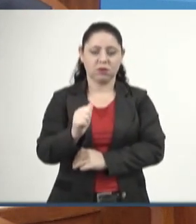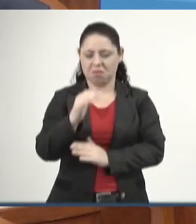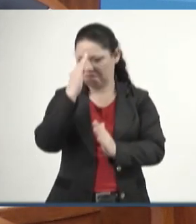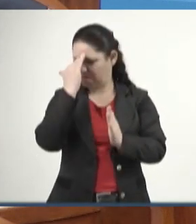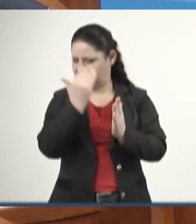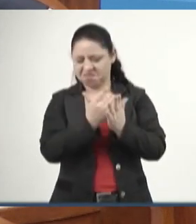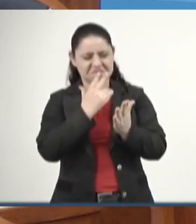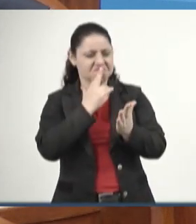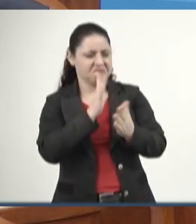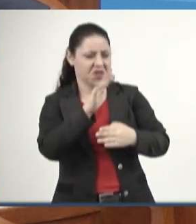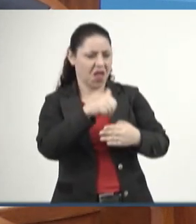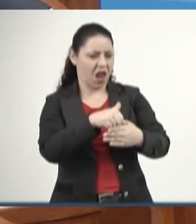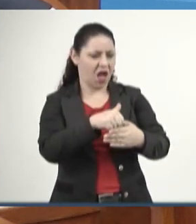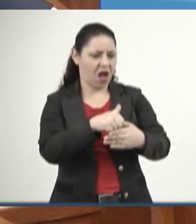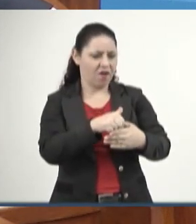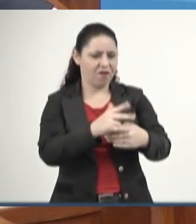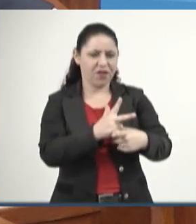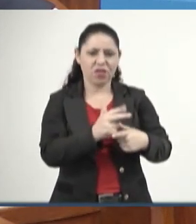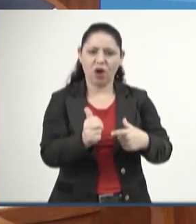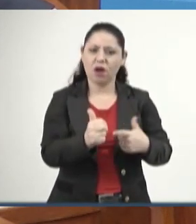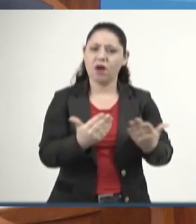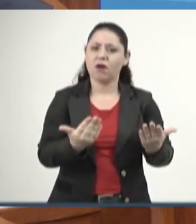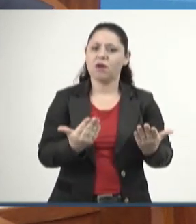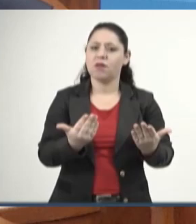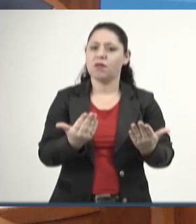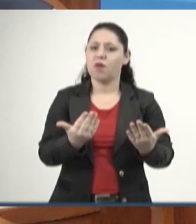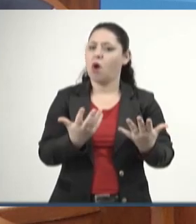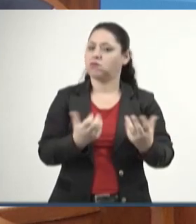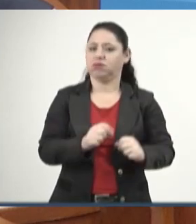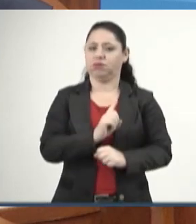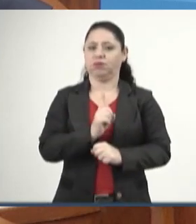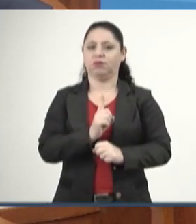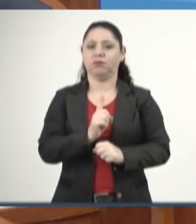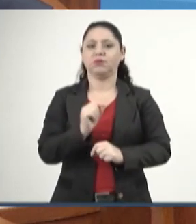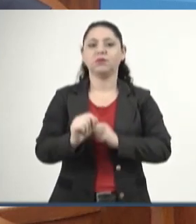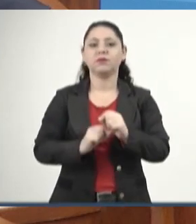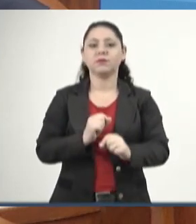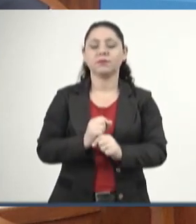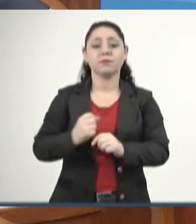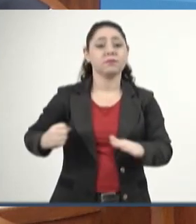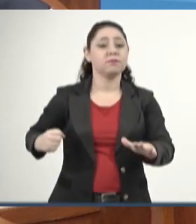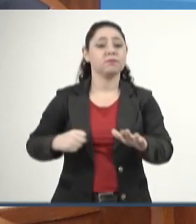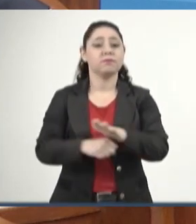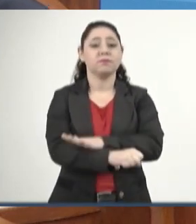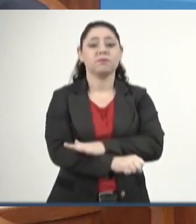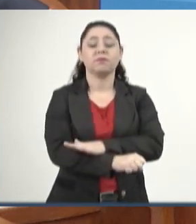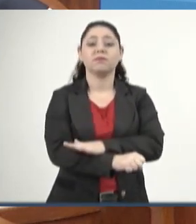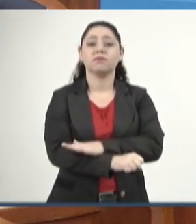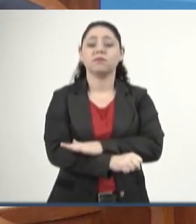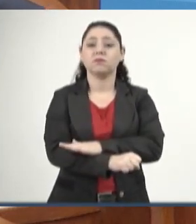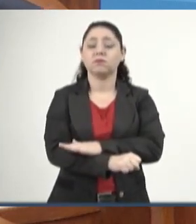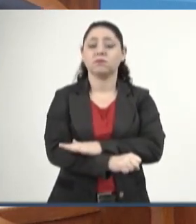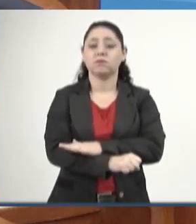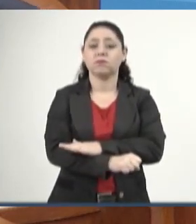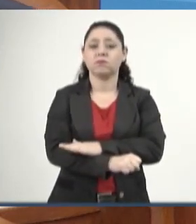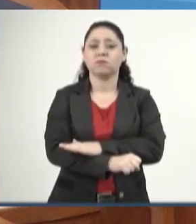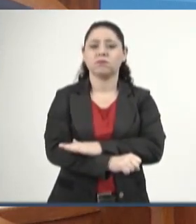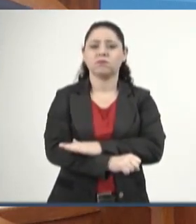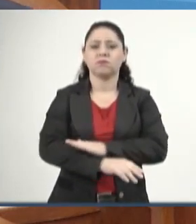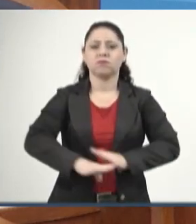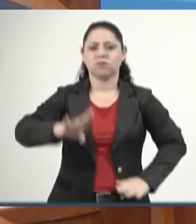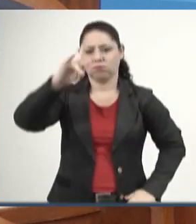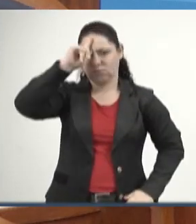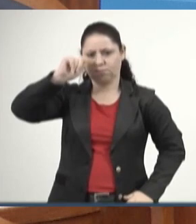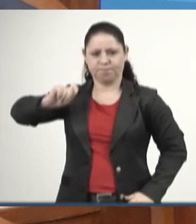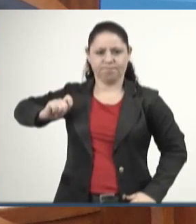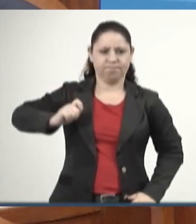reconhecendo o resultado das eleições e a implantação de um regime ditatorial,